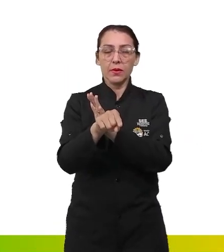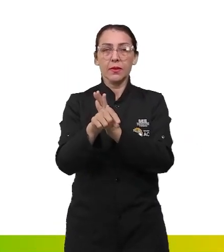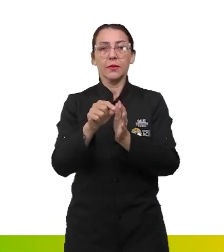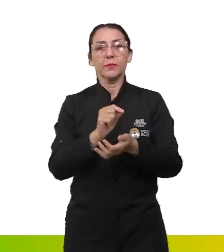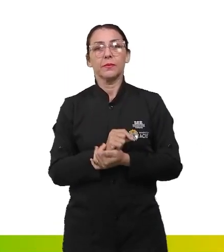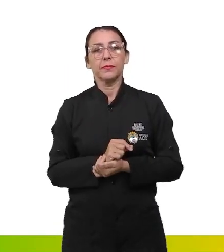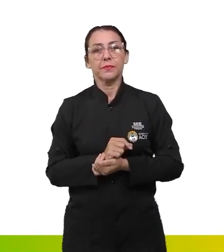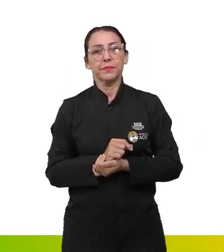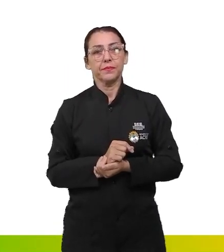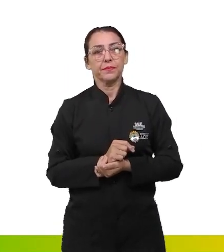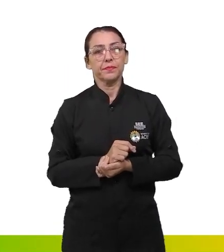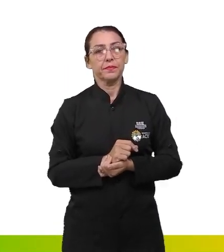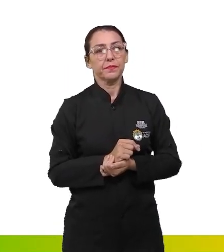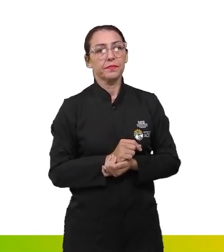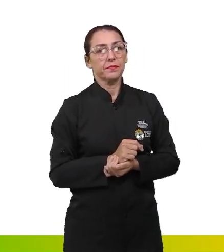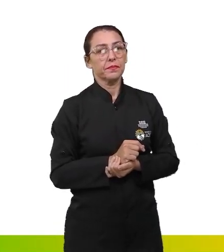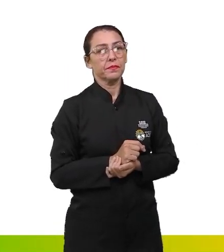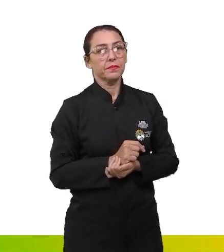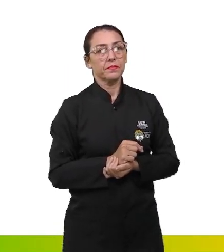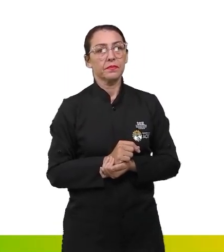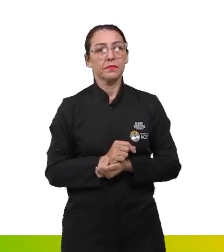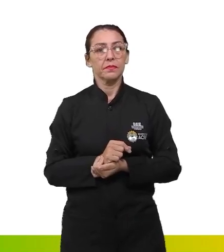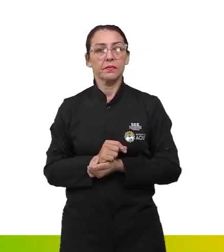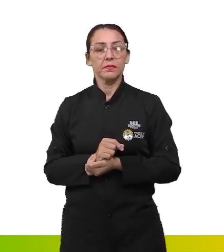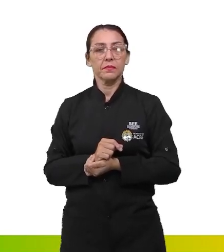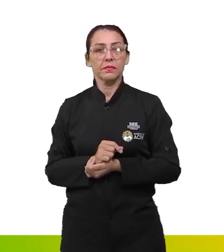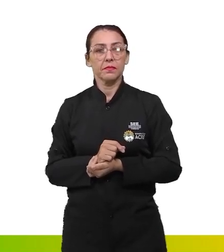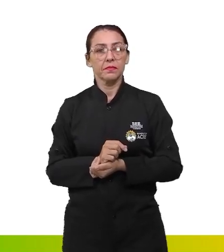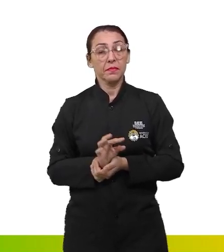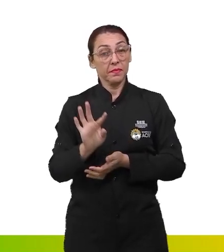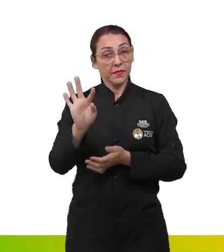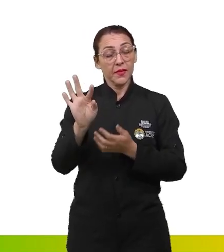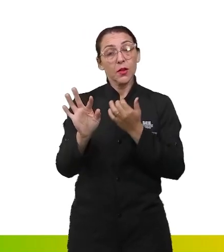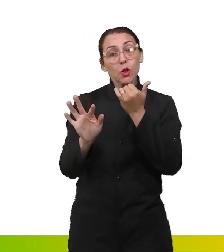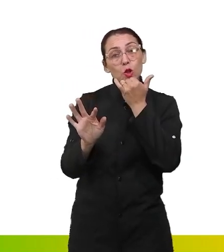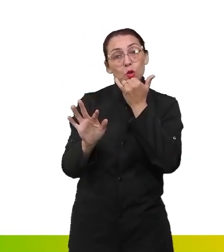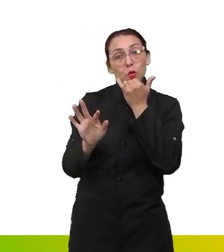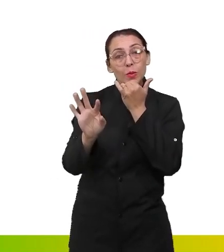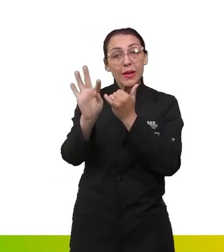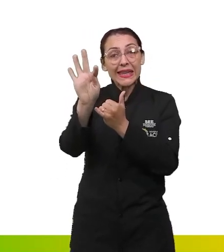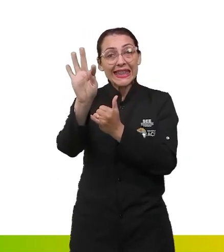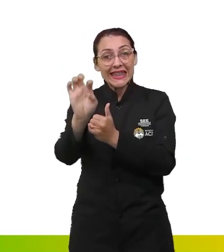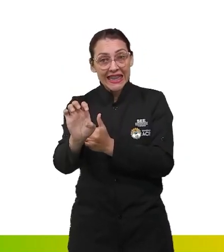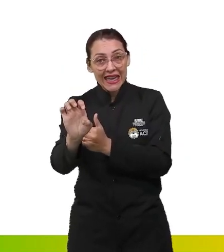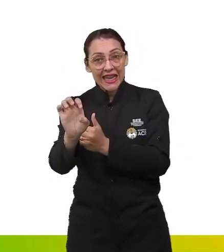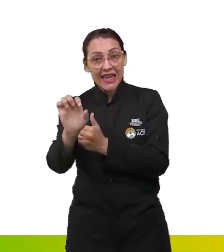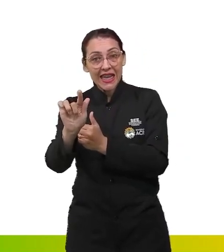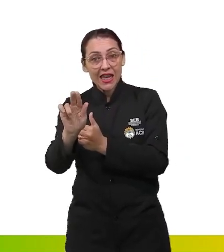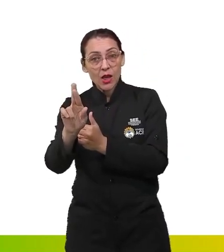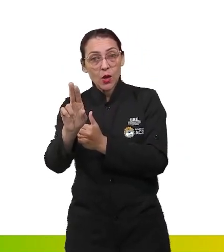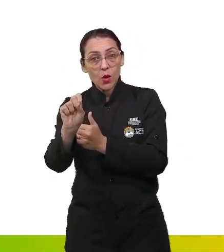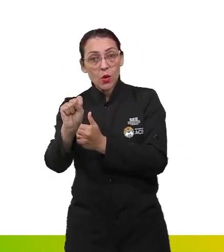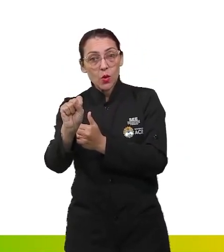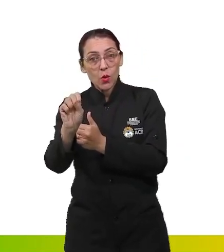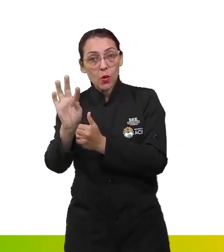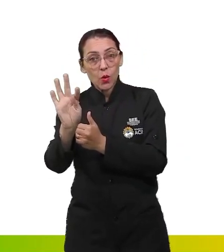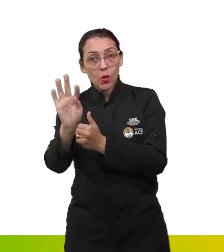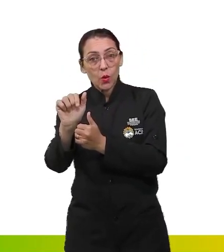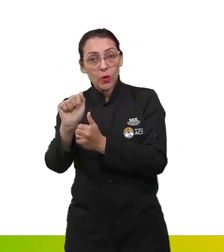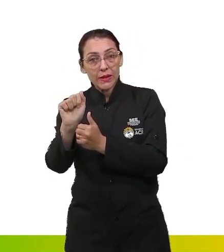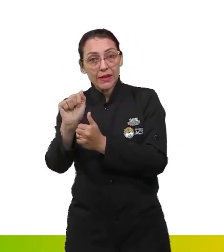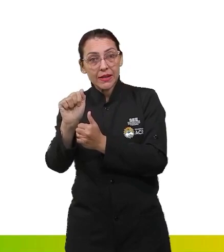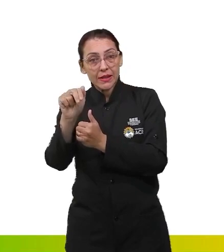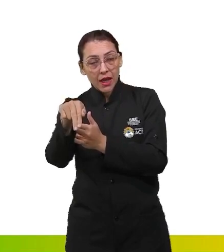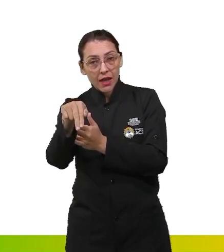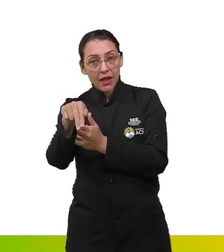né? Perdão, galera, aqui não é nem ler, tá bom? Aqui é ter, porque é a primeira pessoa fazendo para a segunda. Então, se eu estou